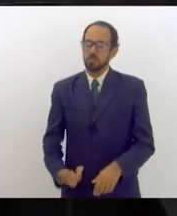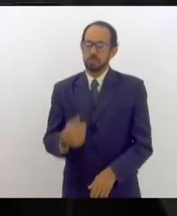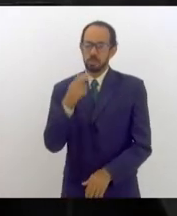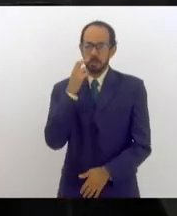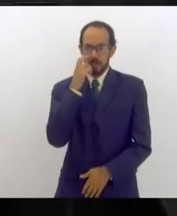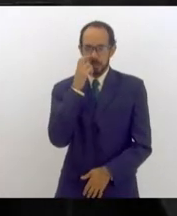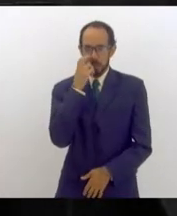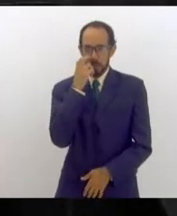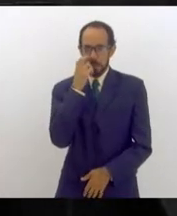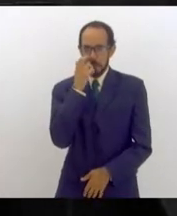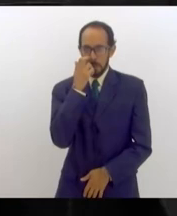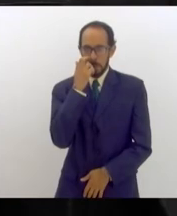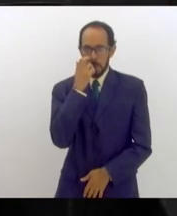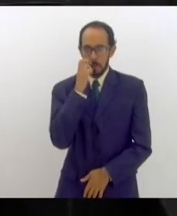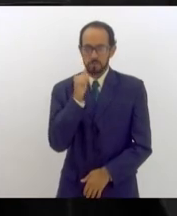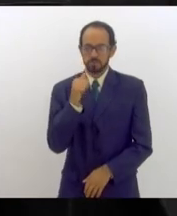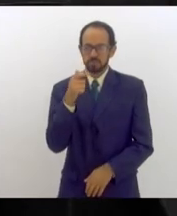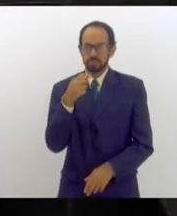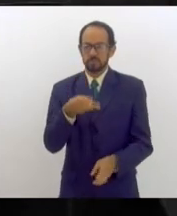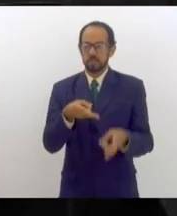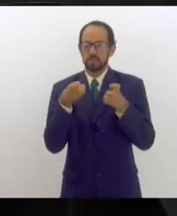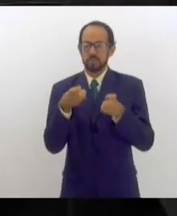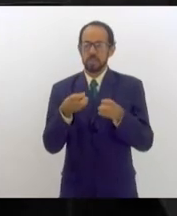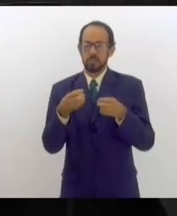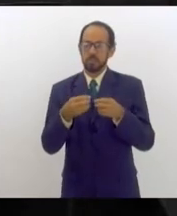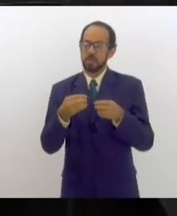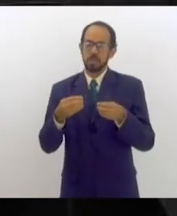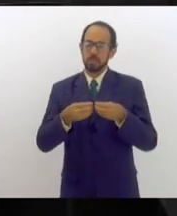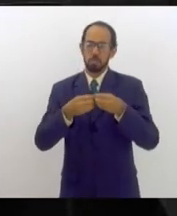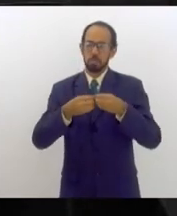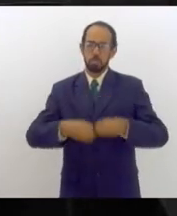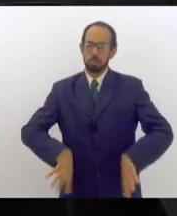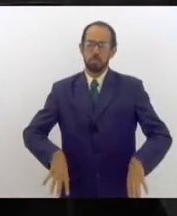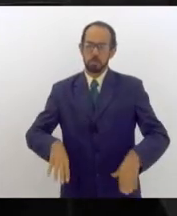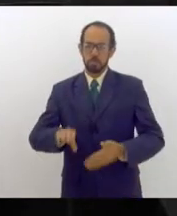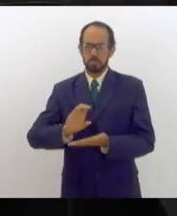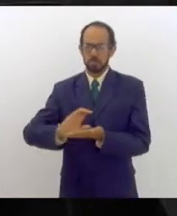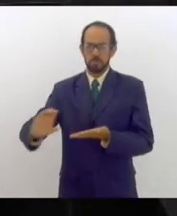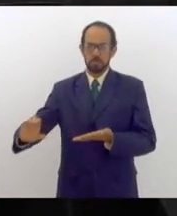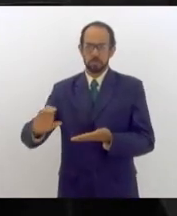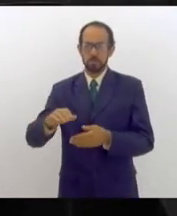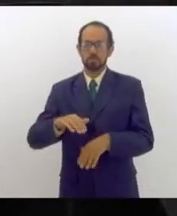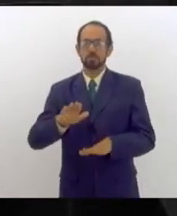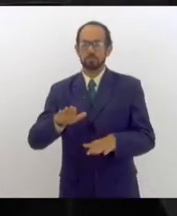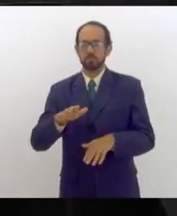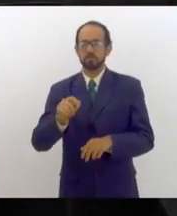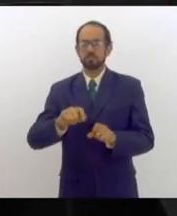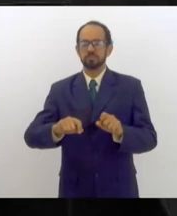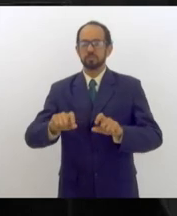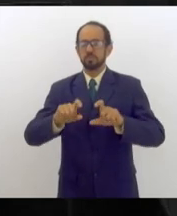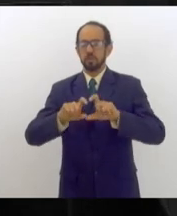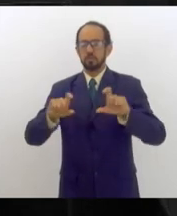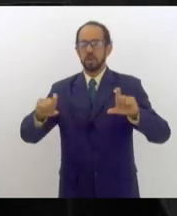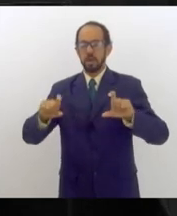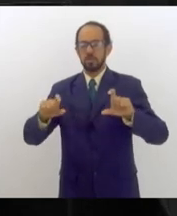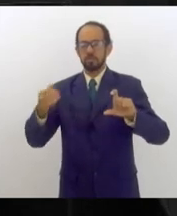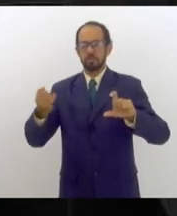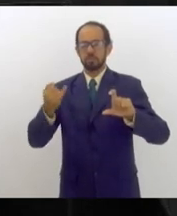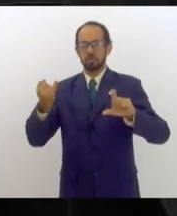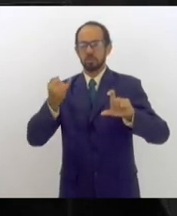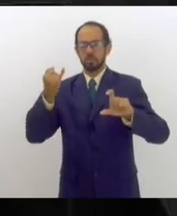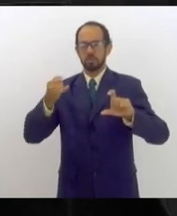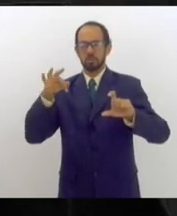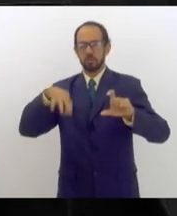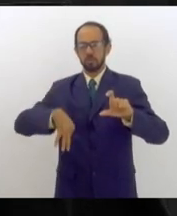derrota fácil investimento mas ele botou aqui um parágrafo que eu vou